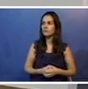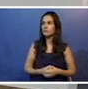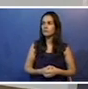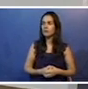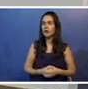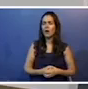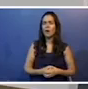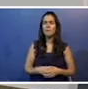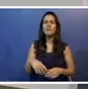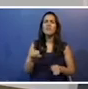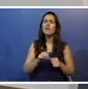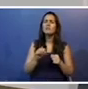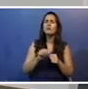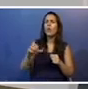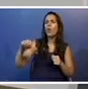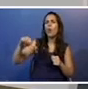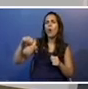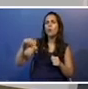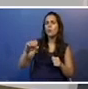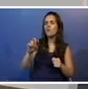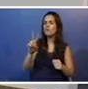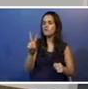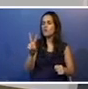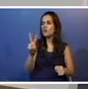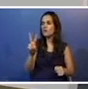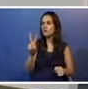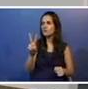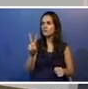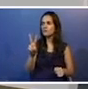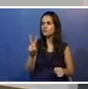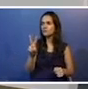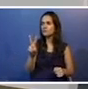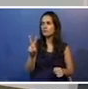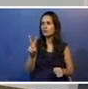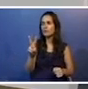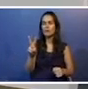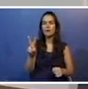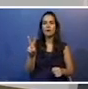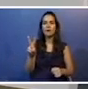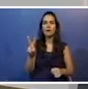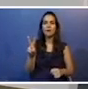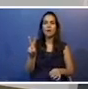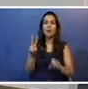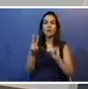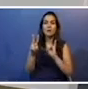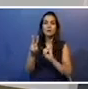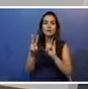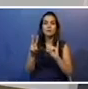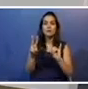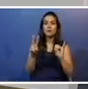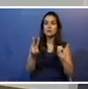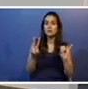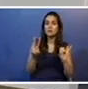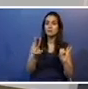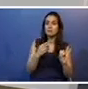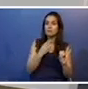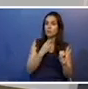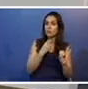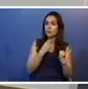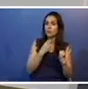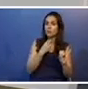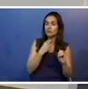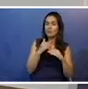fazer isso, ó. Colocar o V, que é o 5, e fazer, ó, 6, 7, 8 e 9. Porque aqui passa